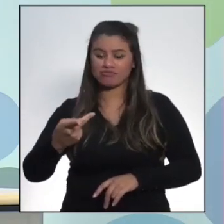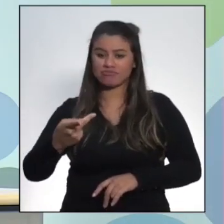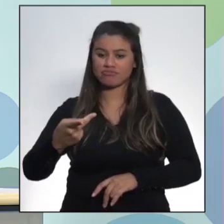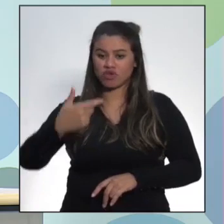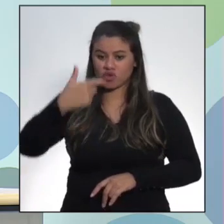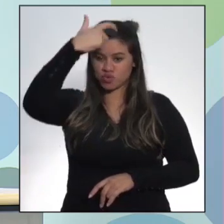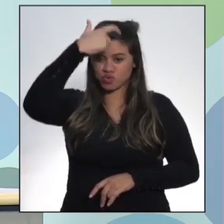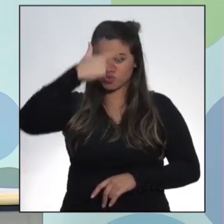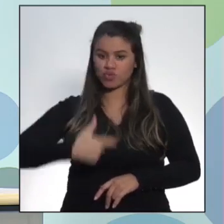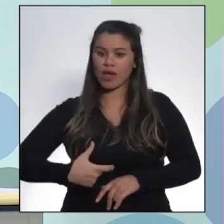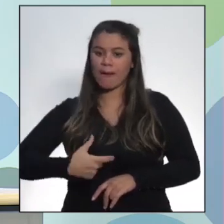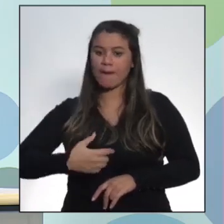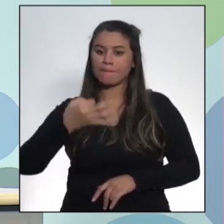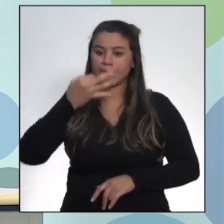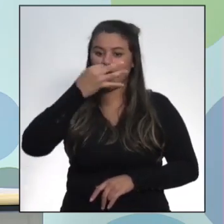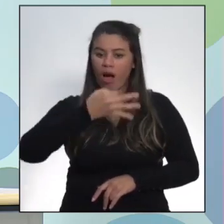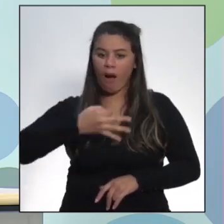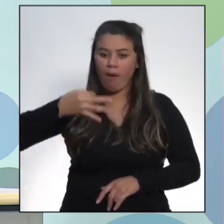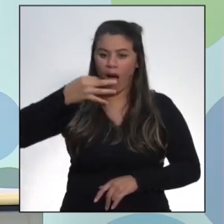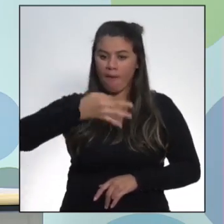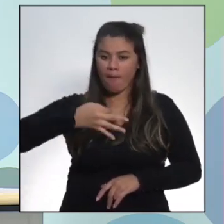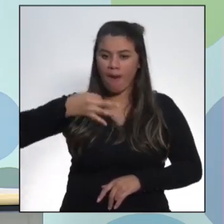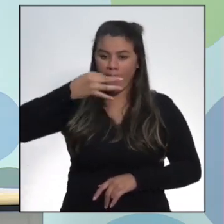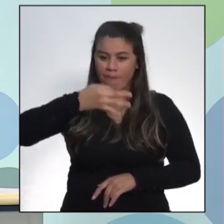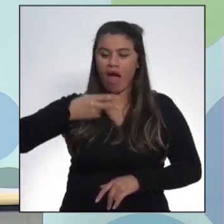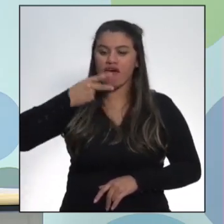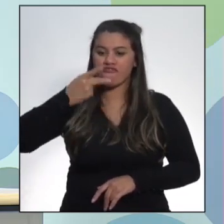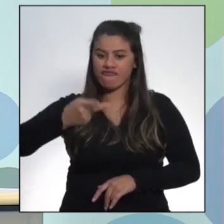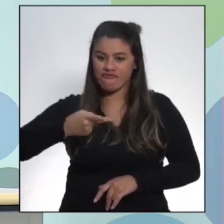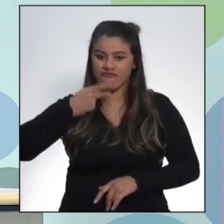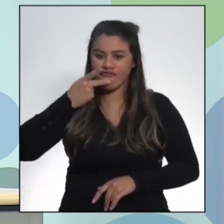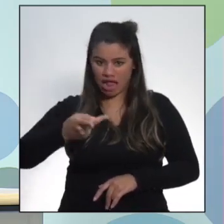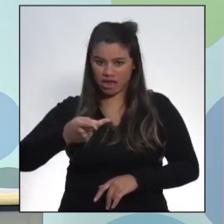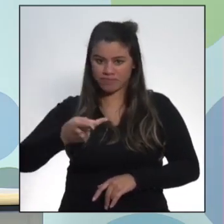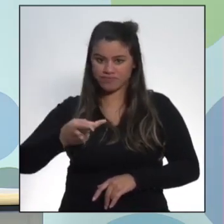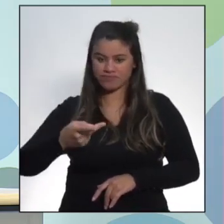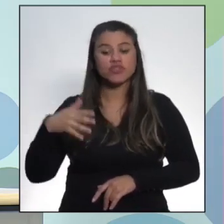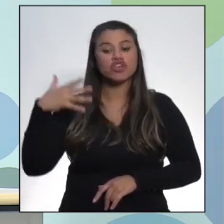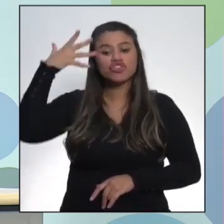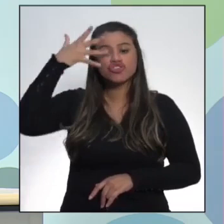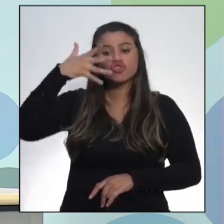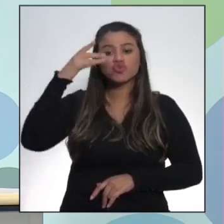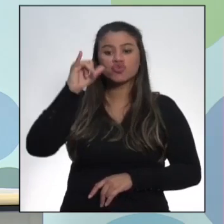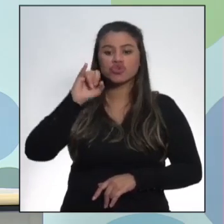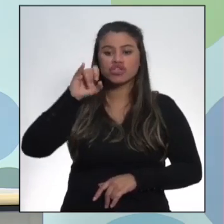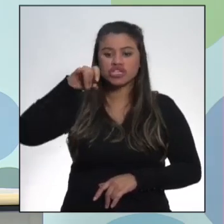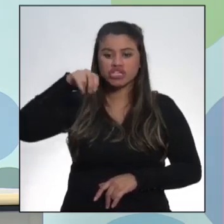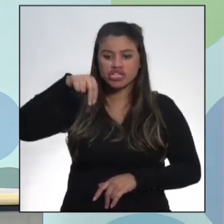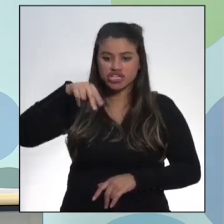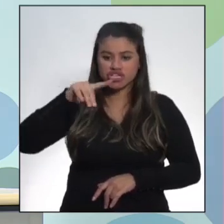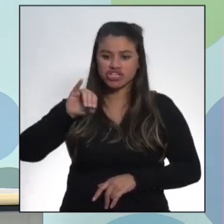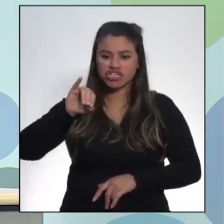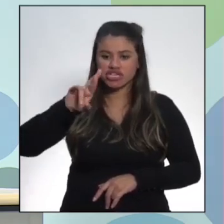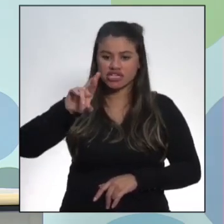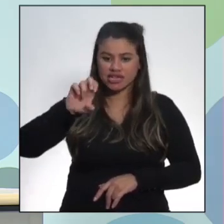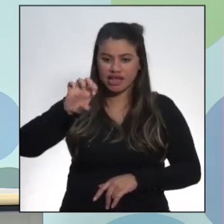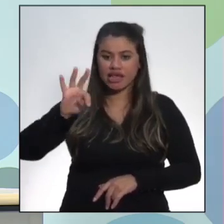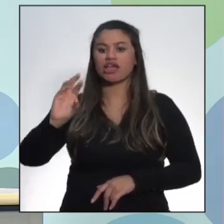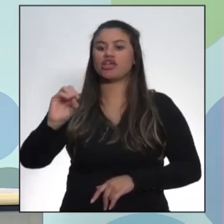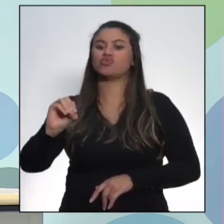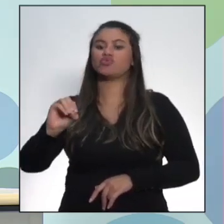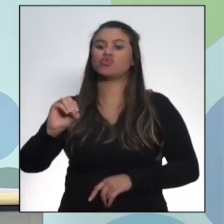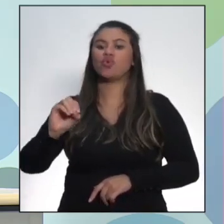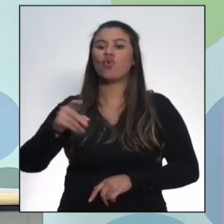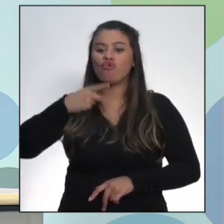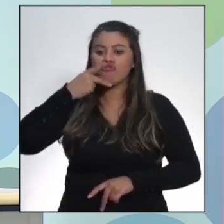diretamente da boca dos personagens, da boca de quem fala. No discurso indireto, a fala